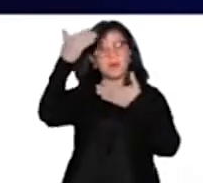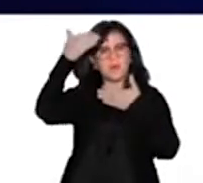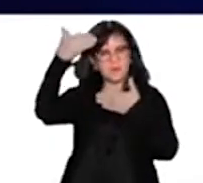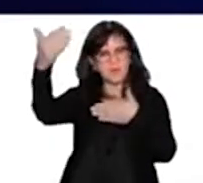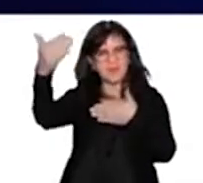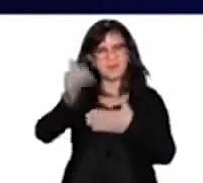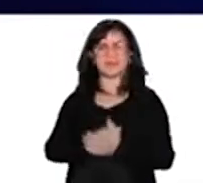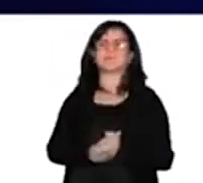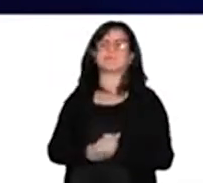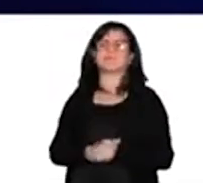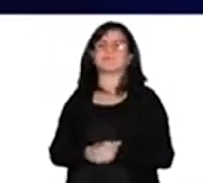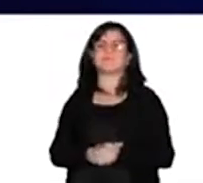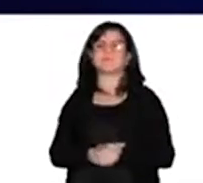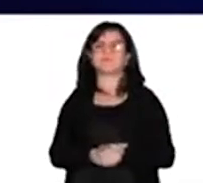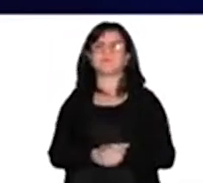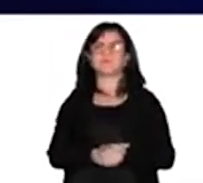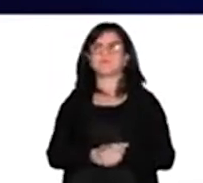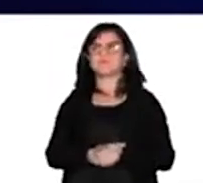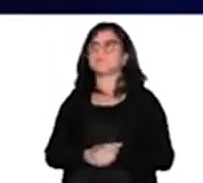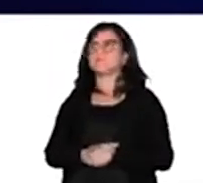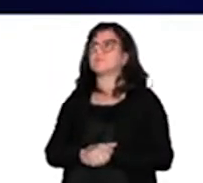obrigado.